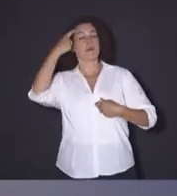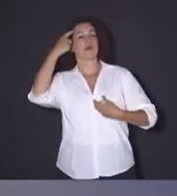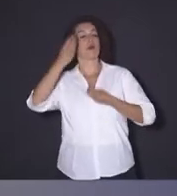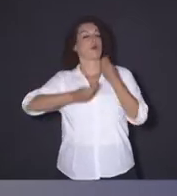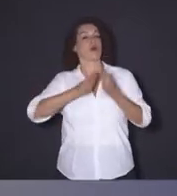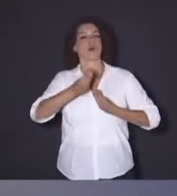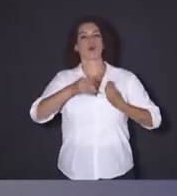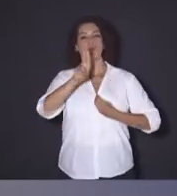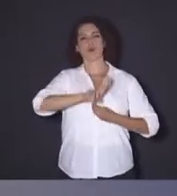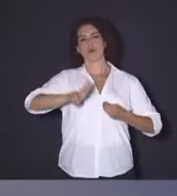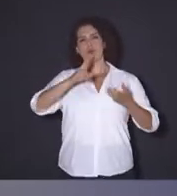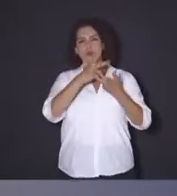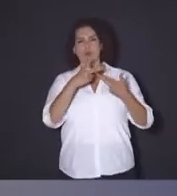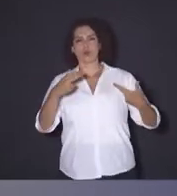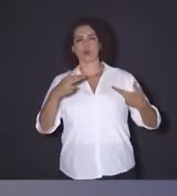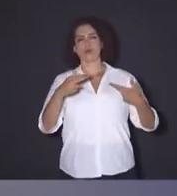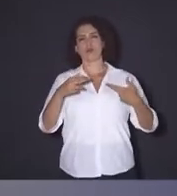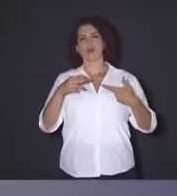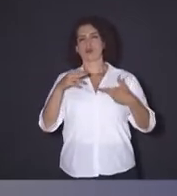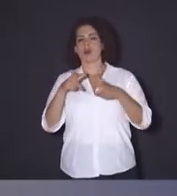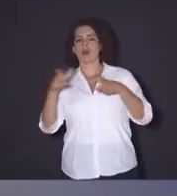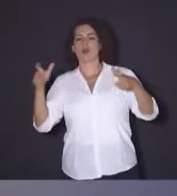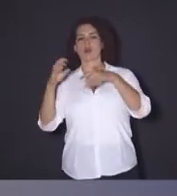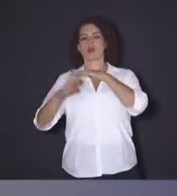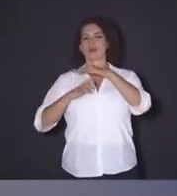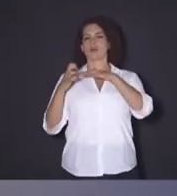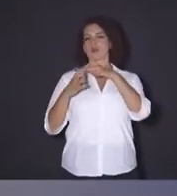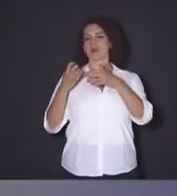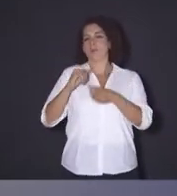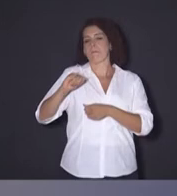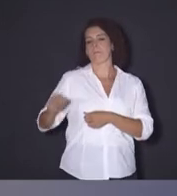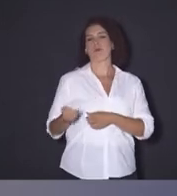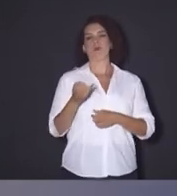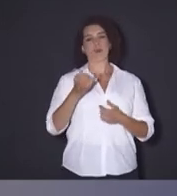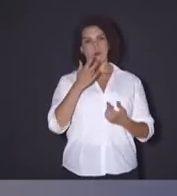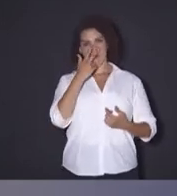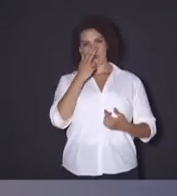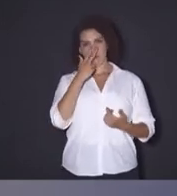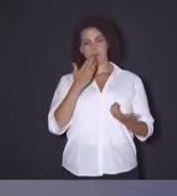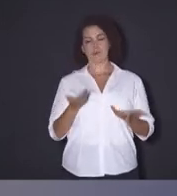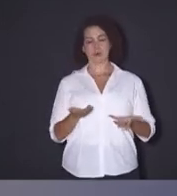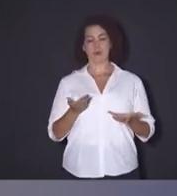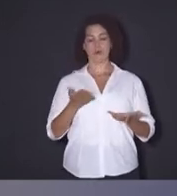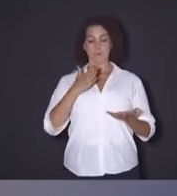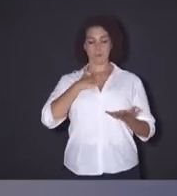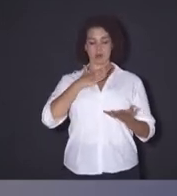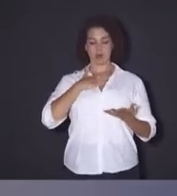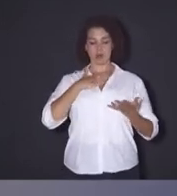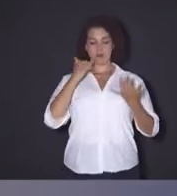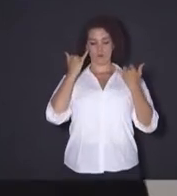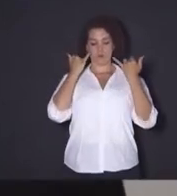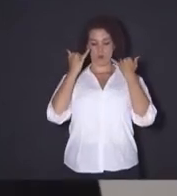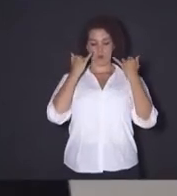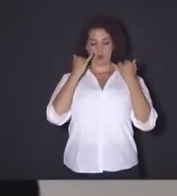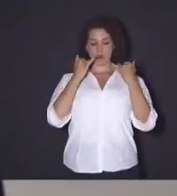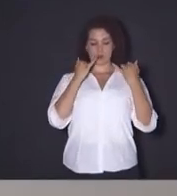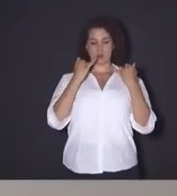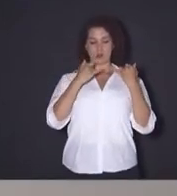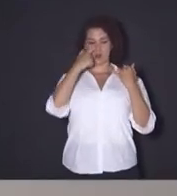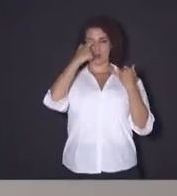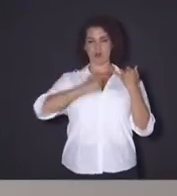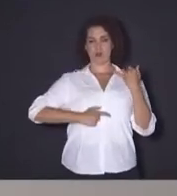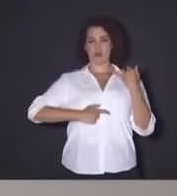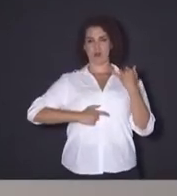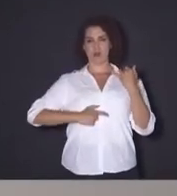sendo utilizado pelas grandes corporações. Não é que a minha informação individual tenha valor para uma grande